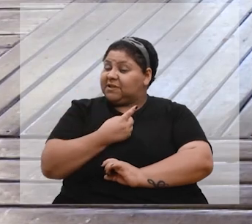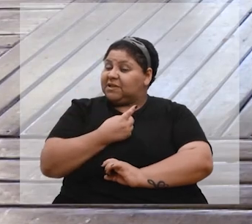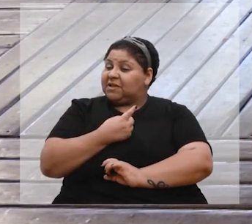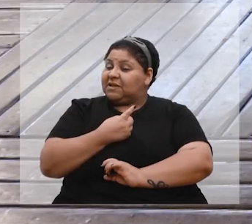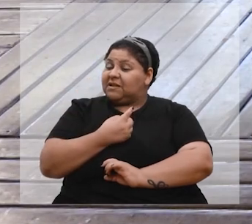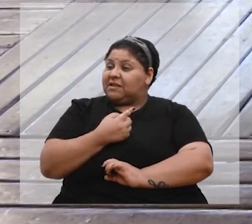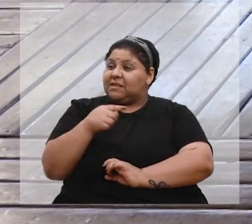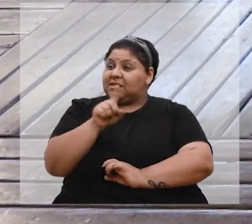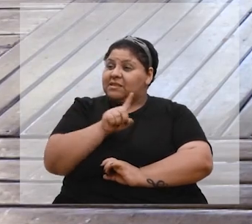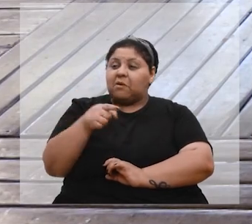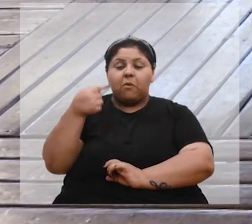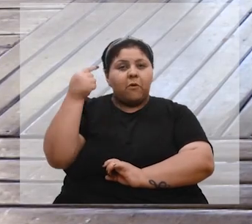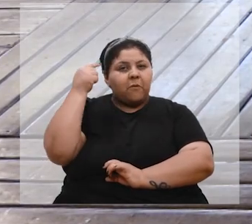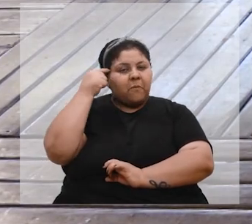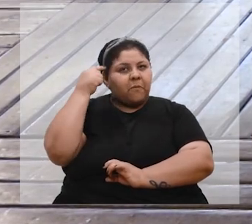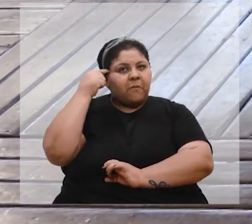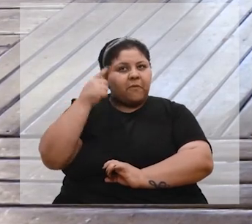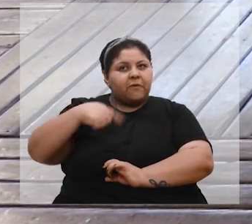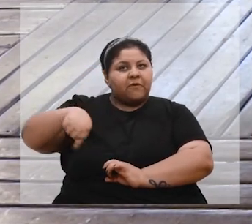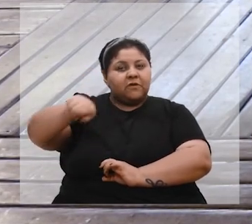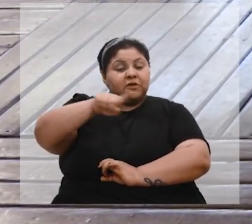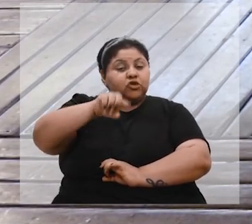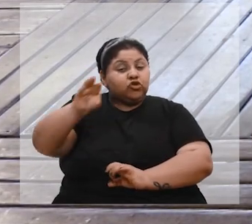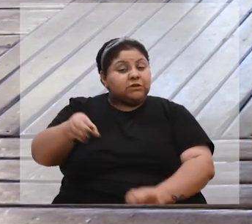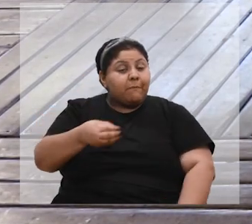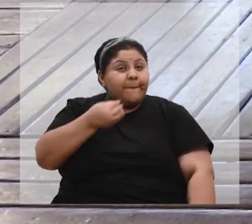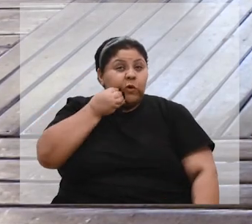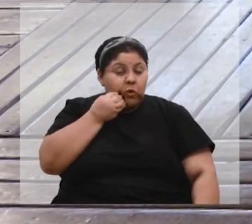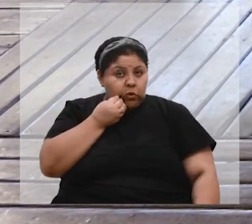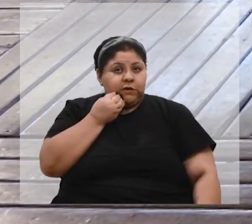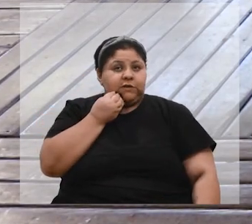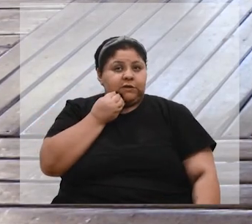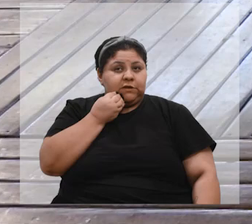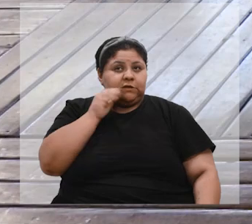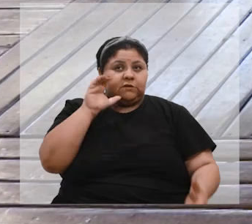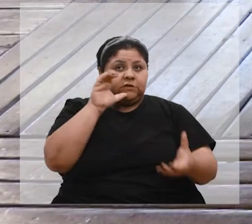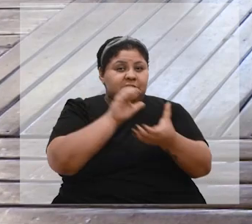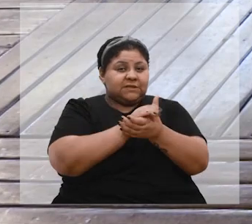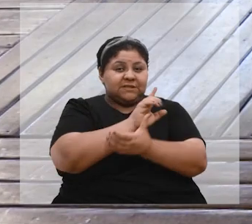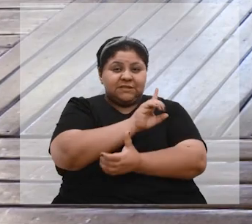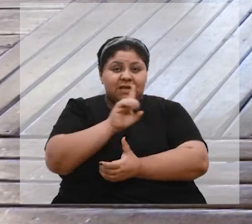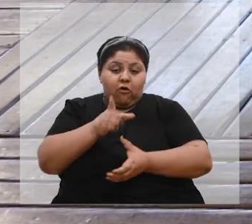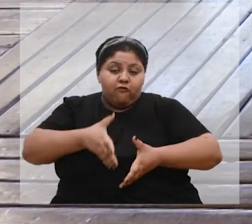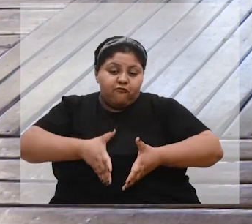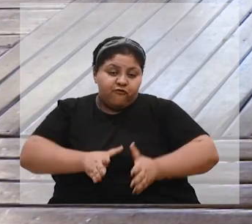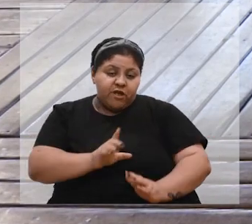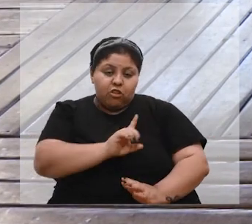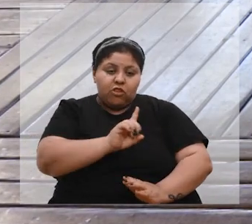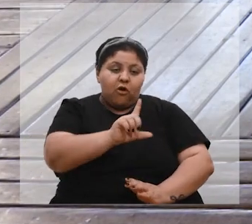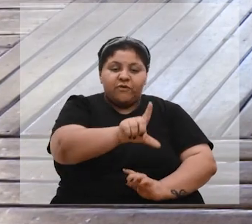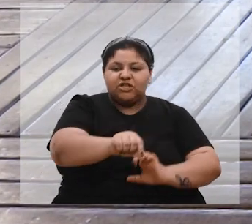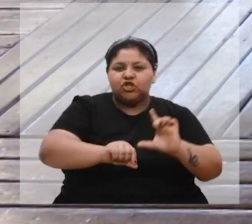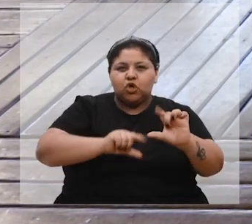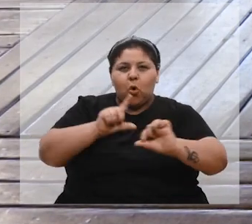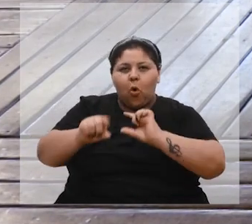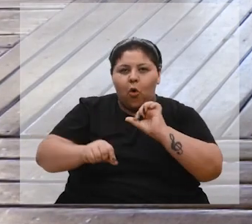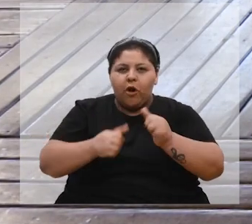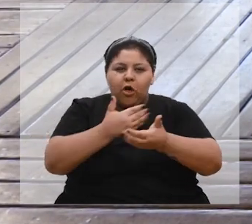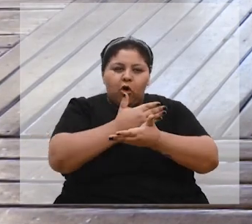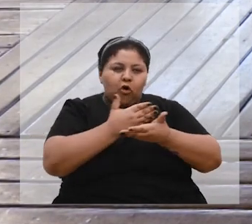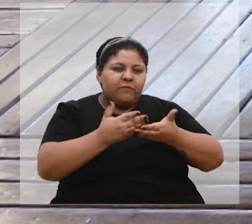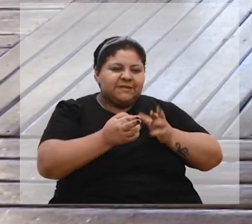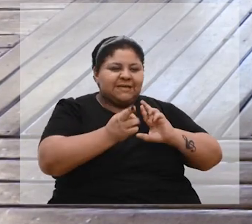cruel se a gente não considerar que a nossa possibilidade de casar ou não, ter filho ou